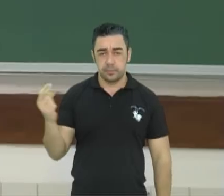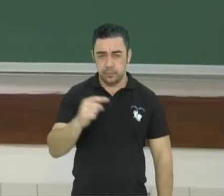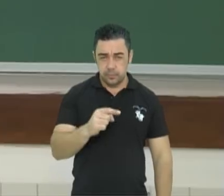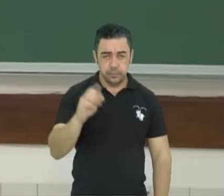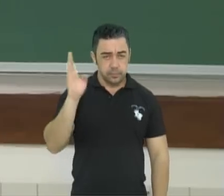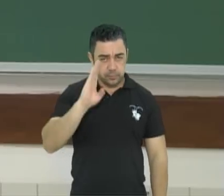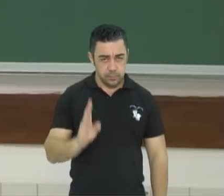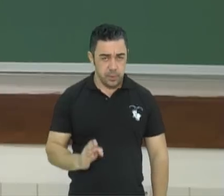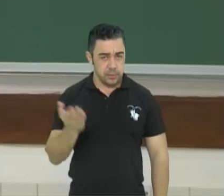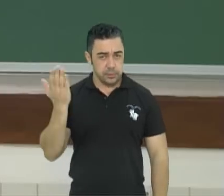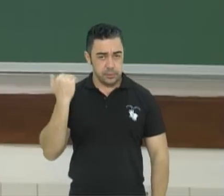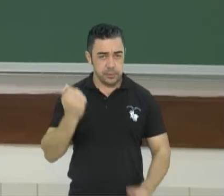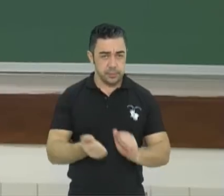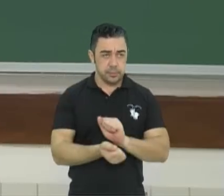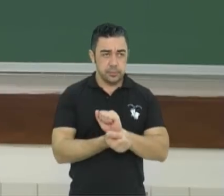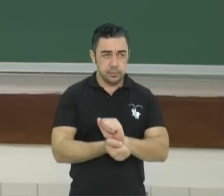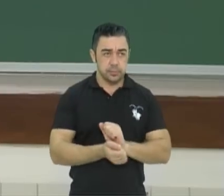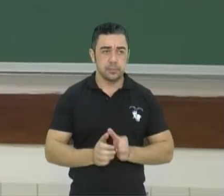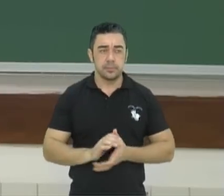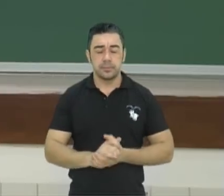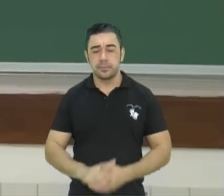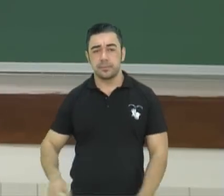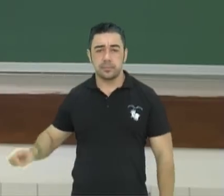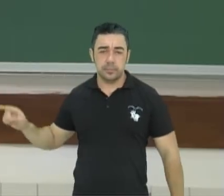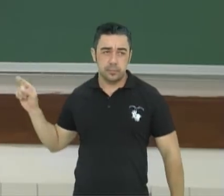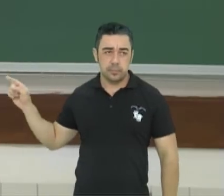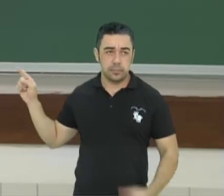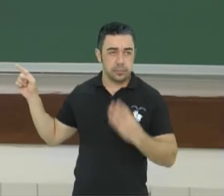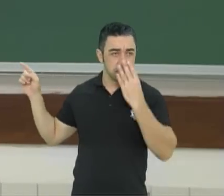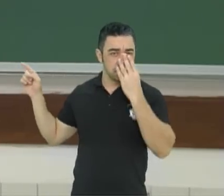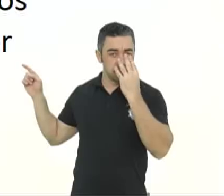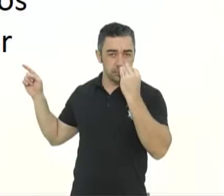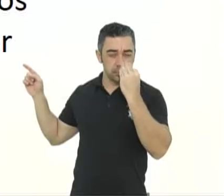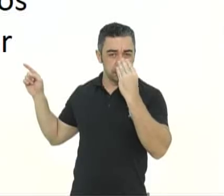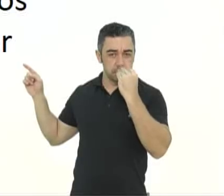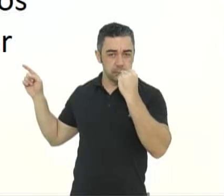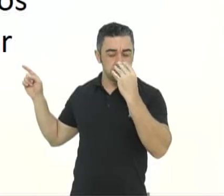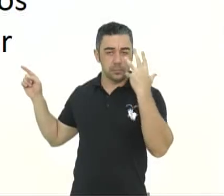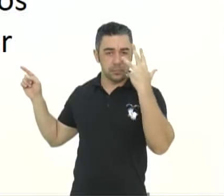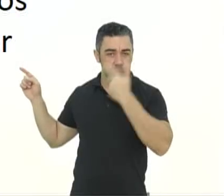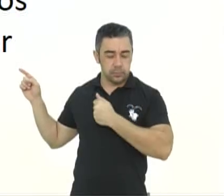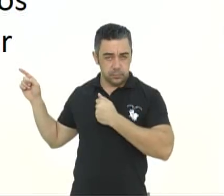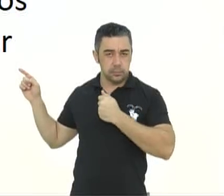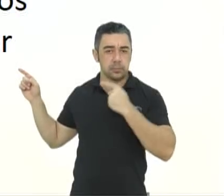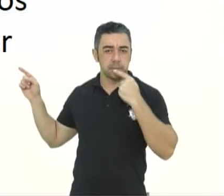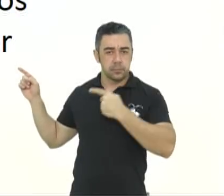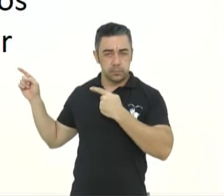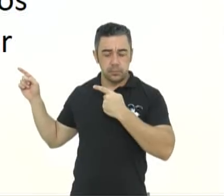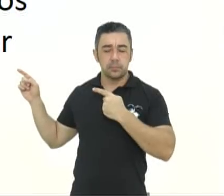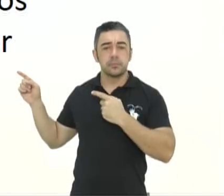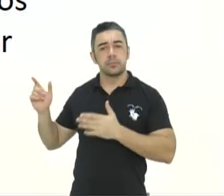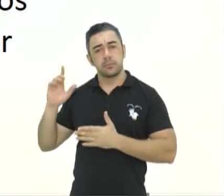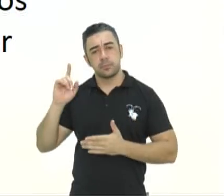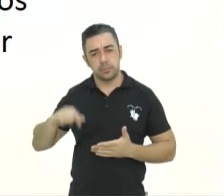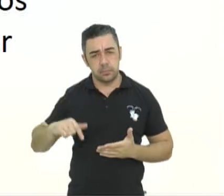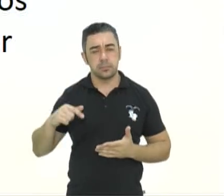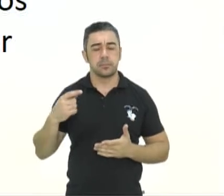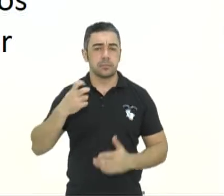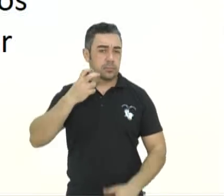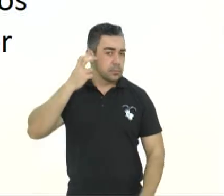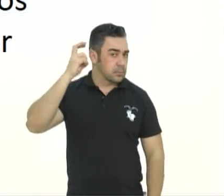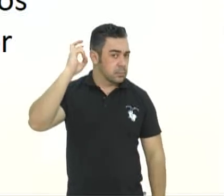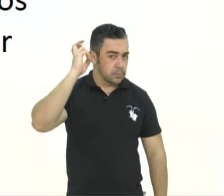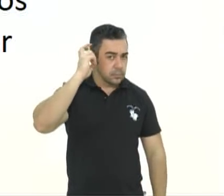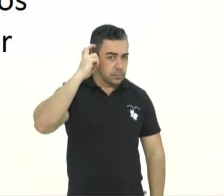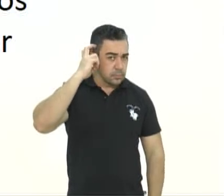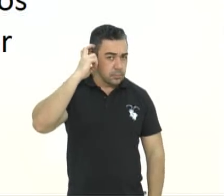para o Brasil para serem escravizados. Aqui a gente tem duas fotos bem bonitas já dessa questão da herança cultural para a